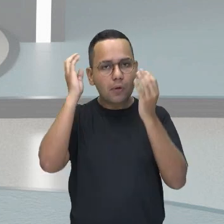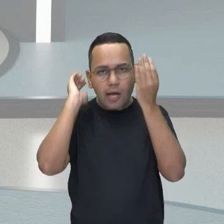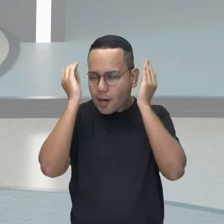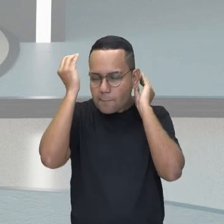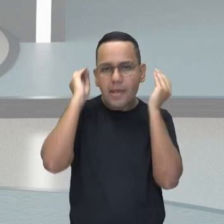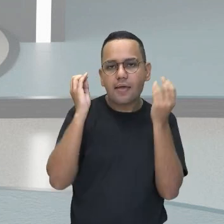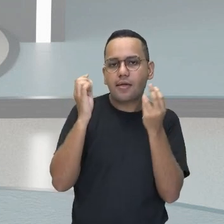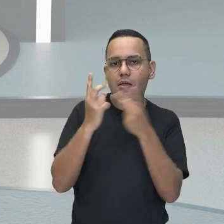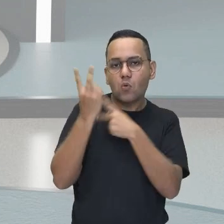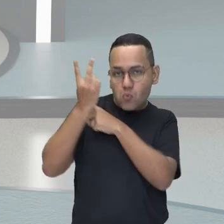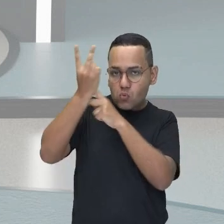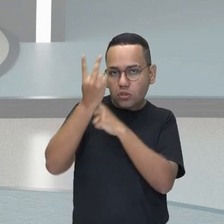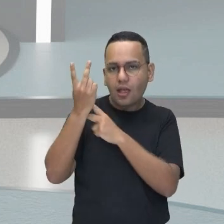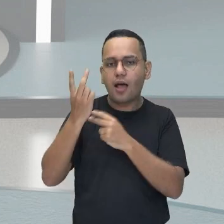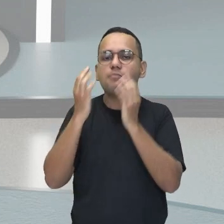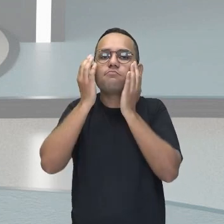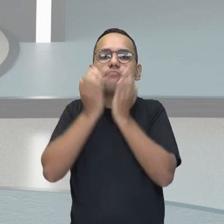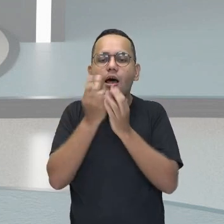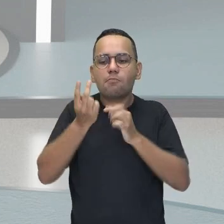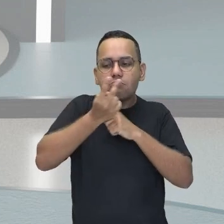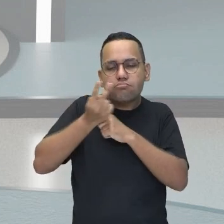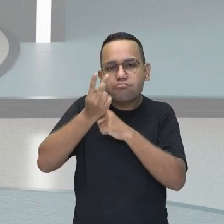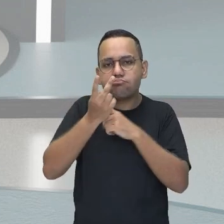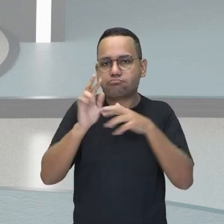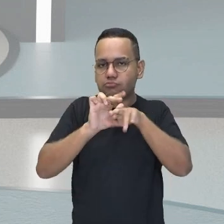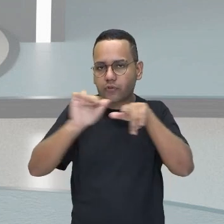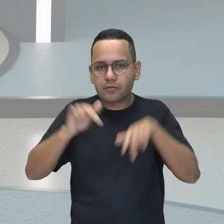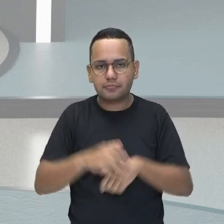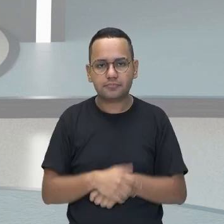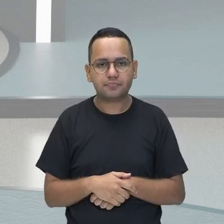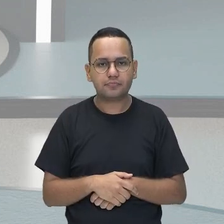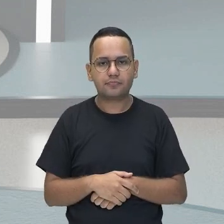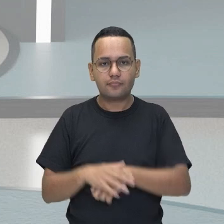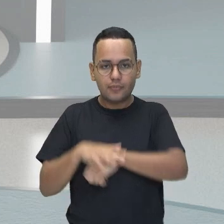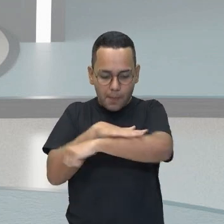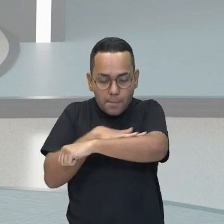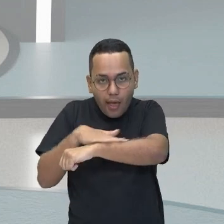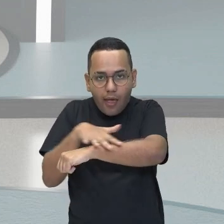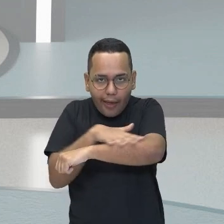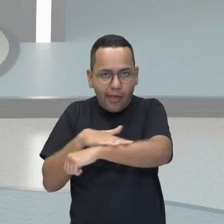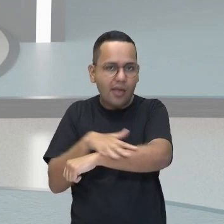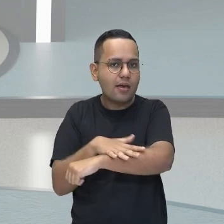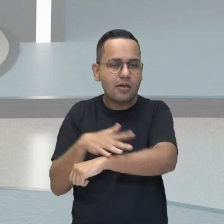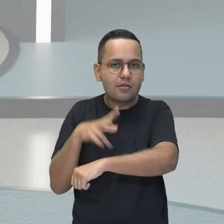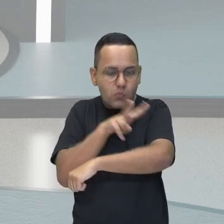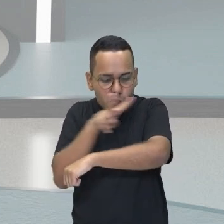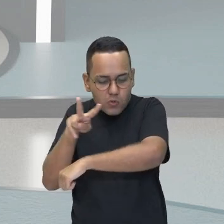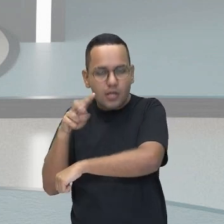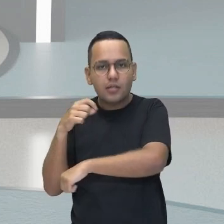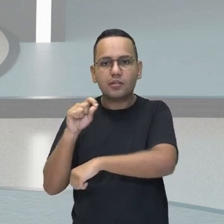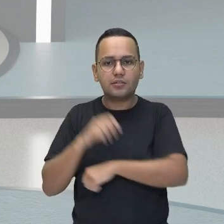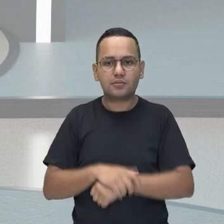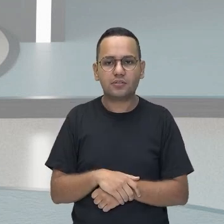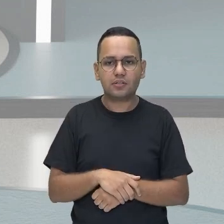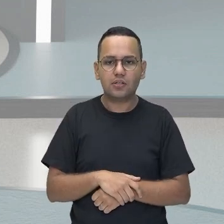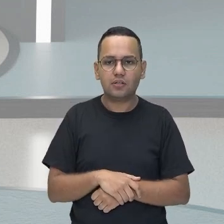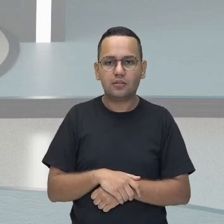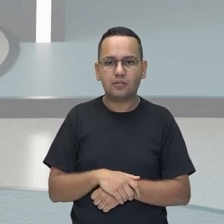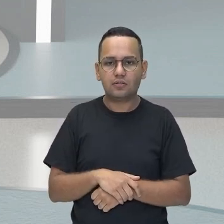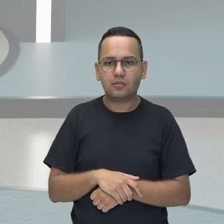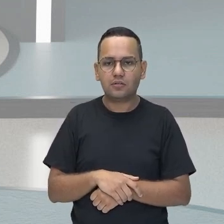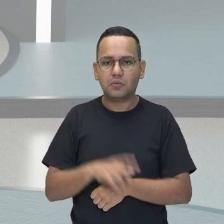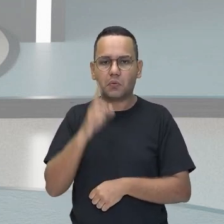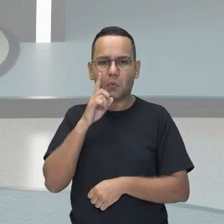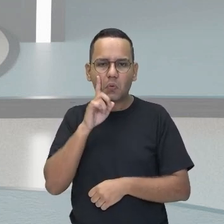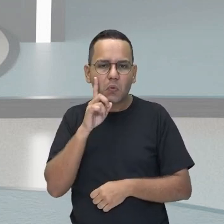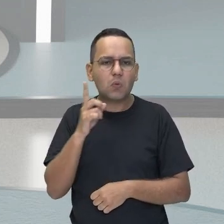com os pelos, com a barba, né? Quando cuidamos da pele, quando realizamos ali aquela limpeza periódica dos